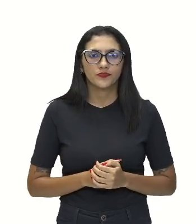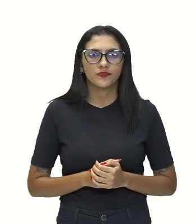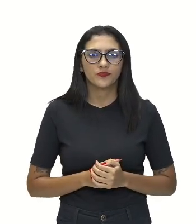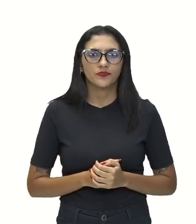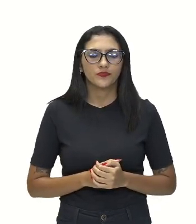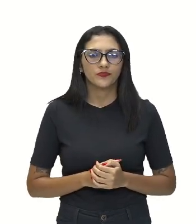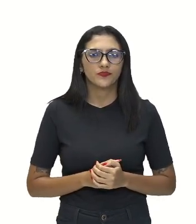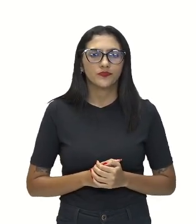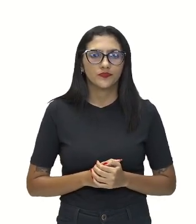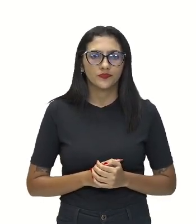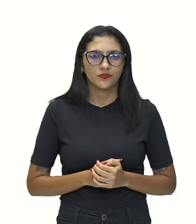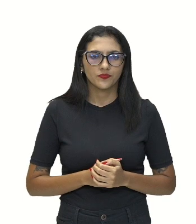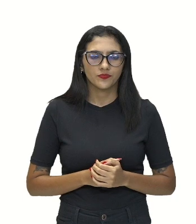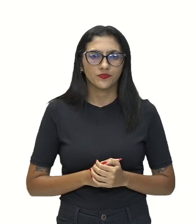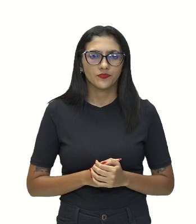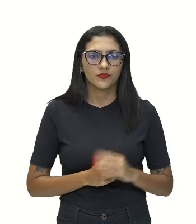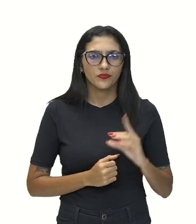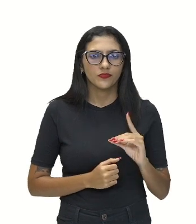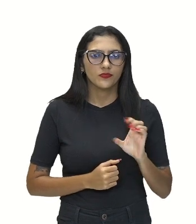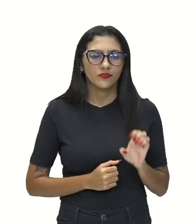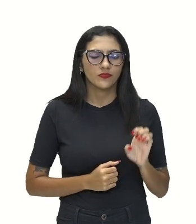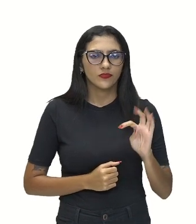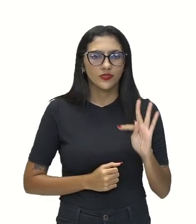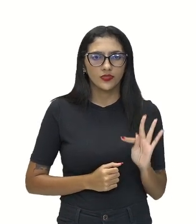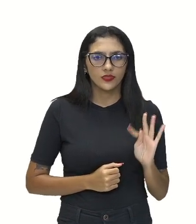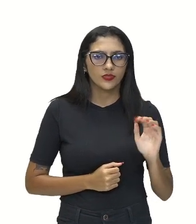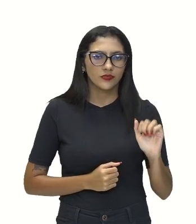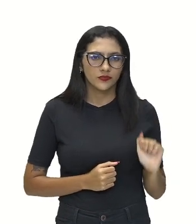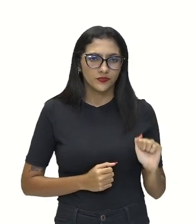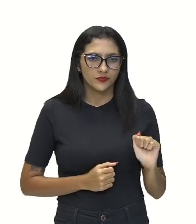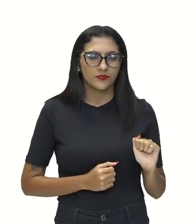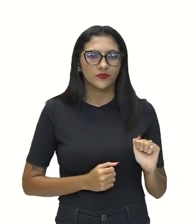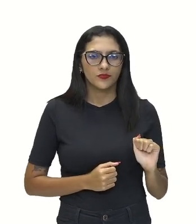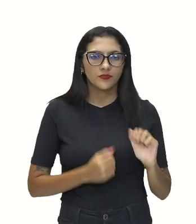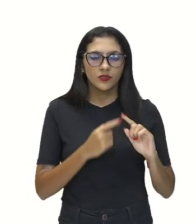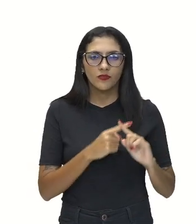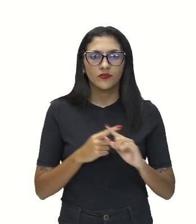Diagonal principal menos a diagonal secundária. Então, determinante